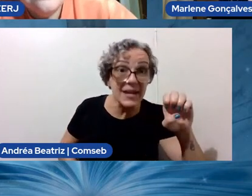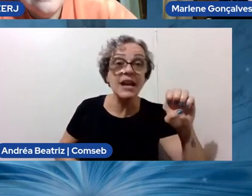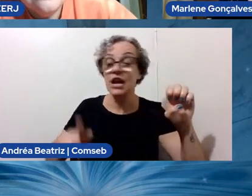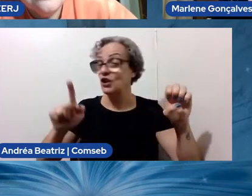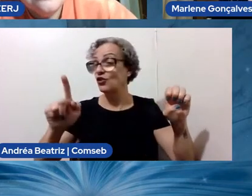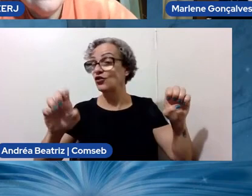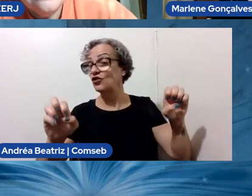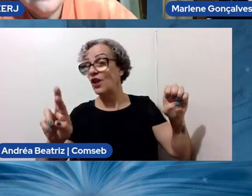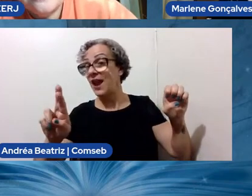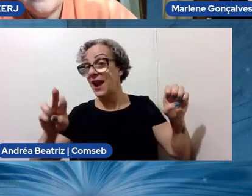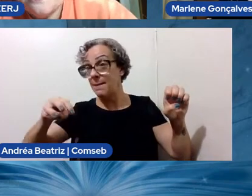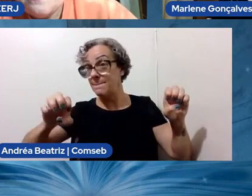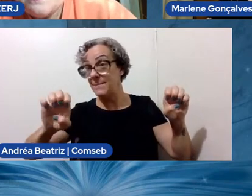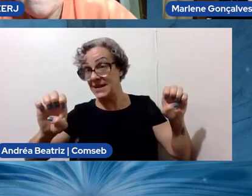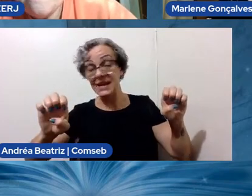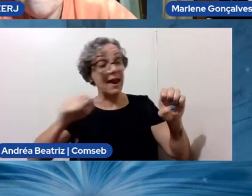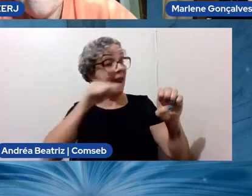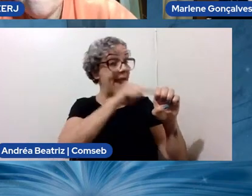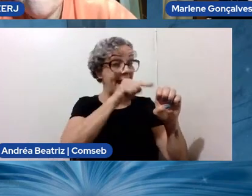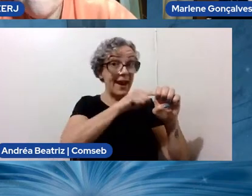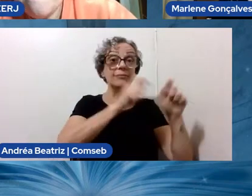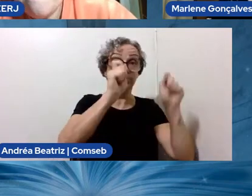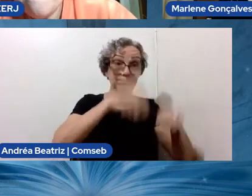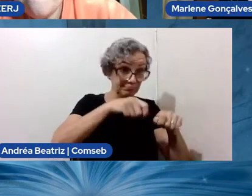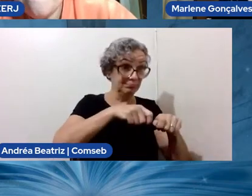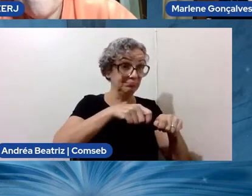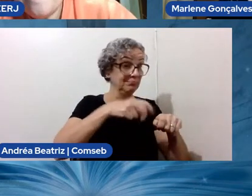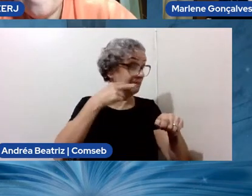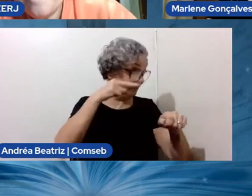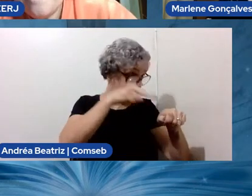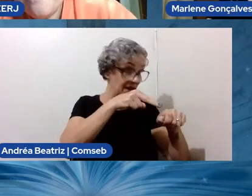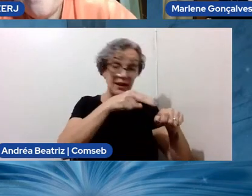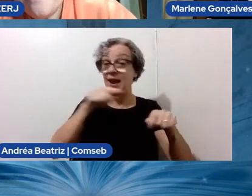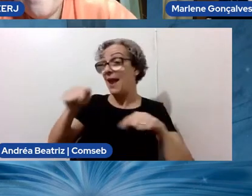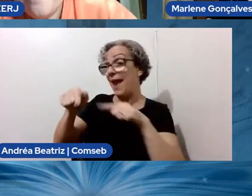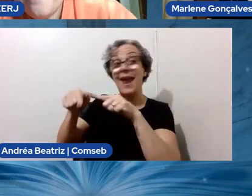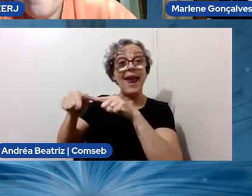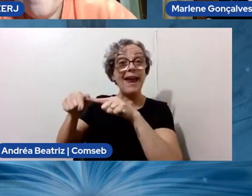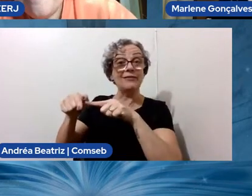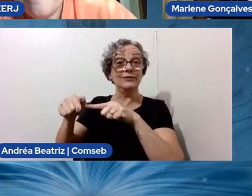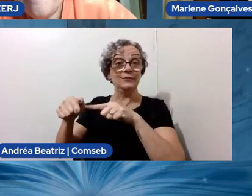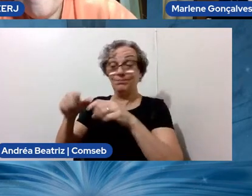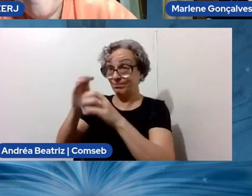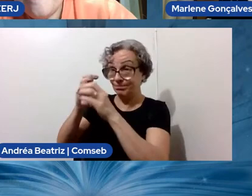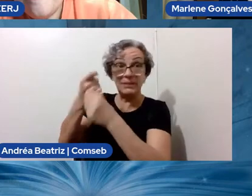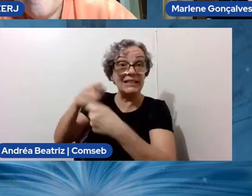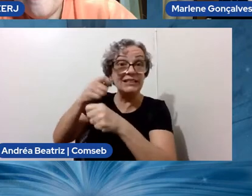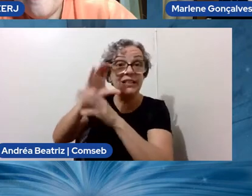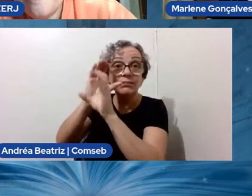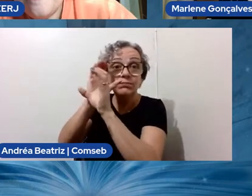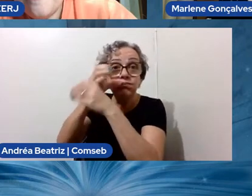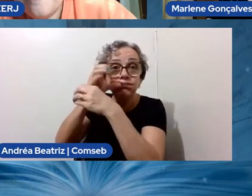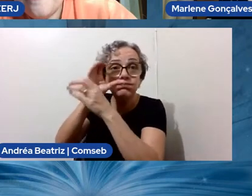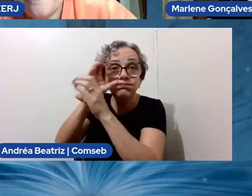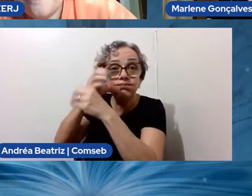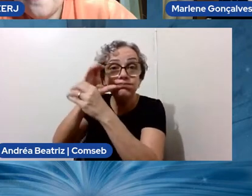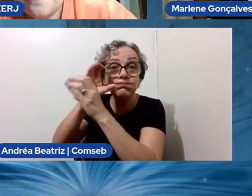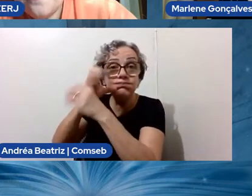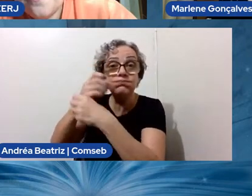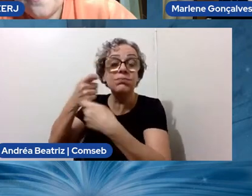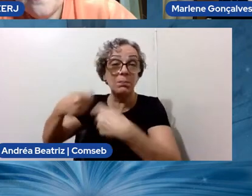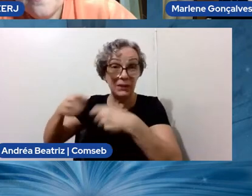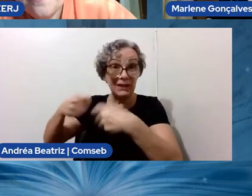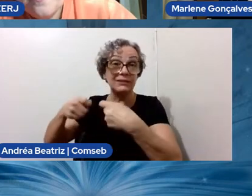verme é macroscópico, já adquiriu a capacidade, já assimilou em si os elementos para se multiplicar através da